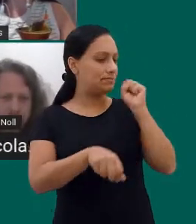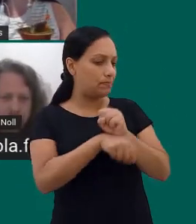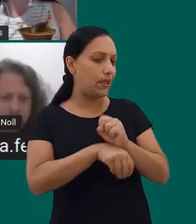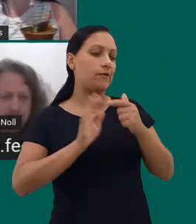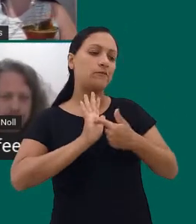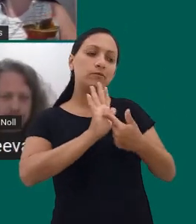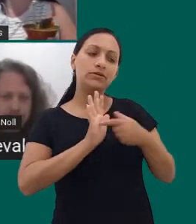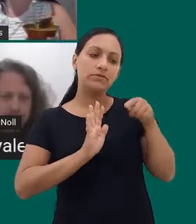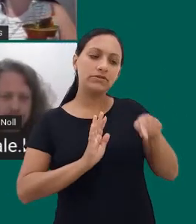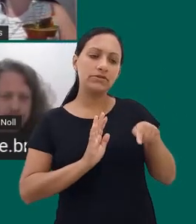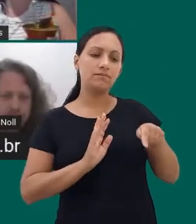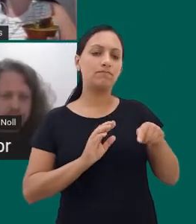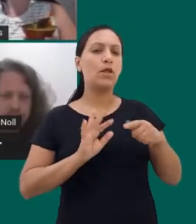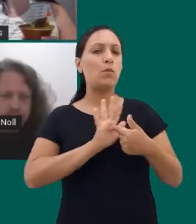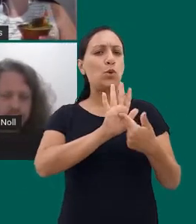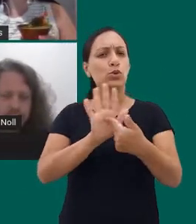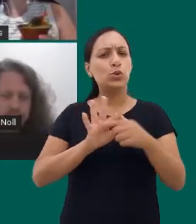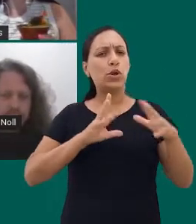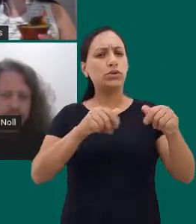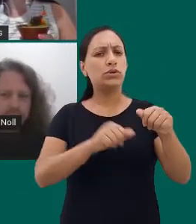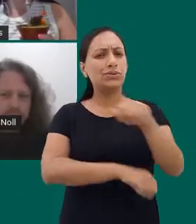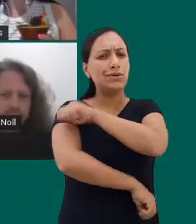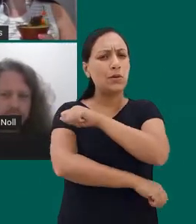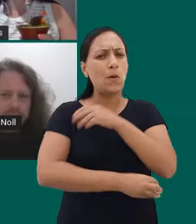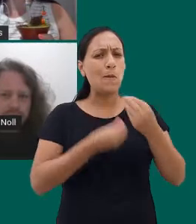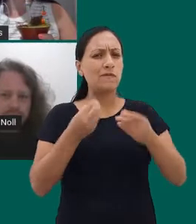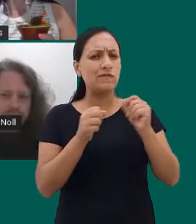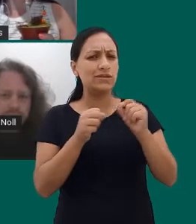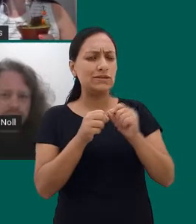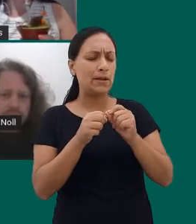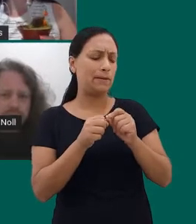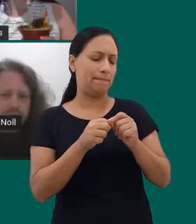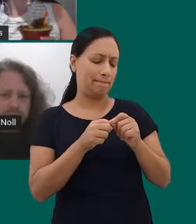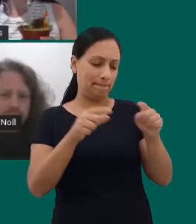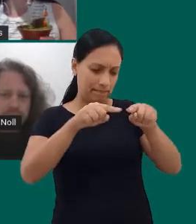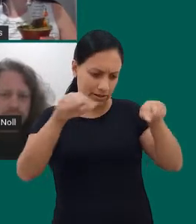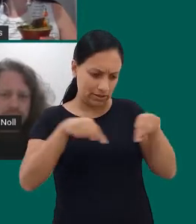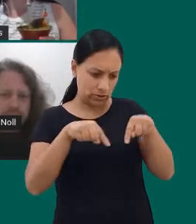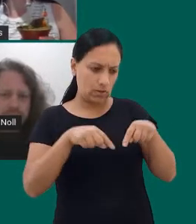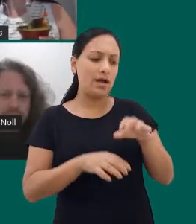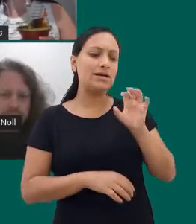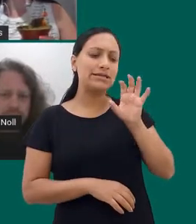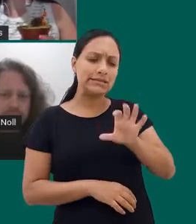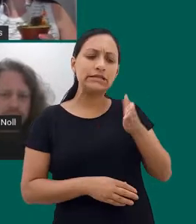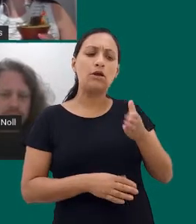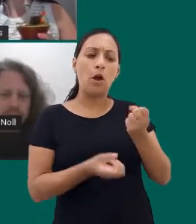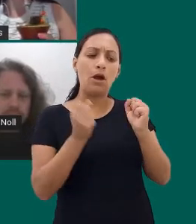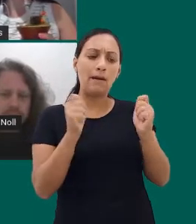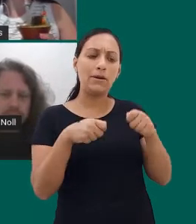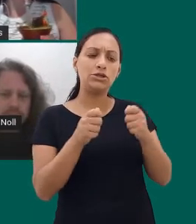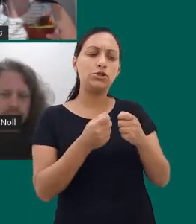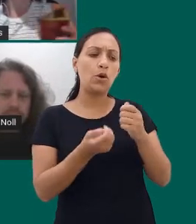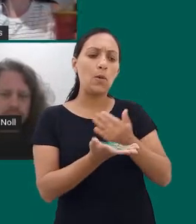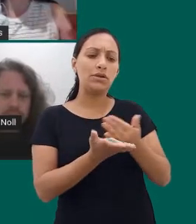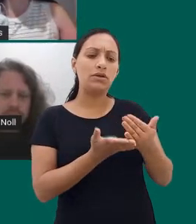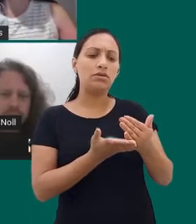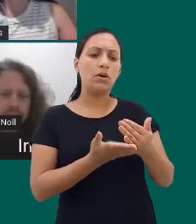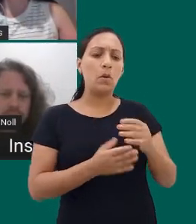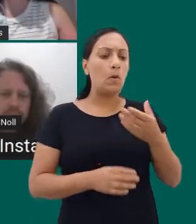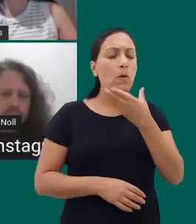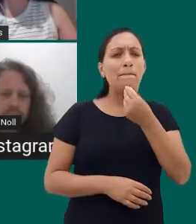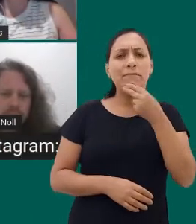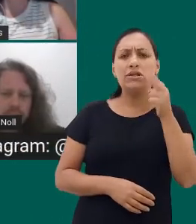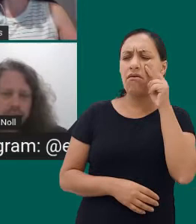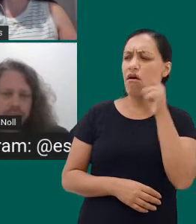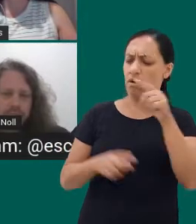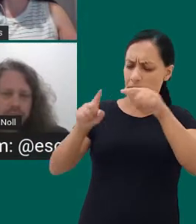mostrou a todos como fazer um prato fundo. "Assim," disse a professora, "podem começar." O menino olhou para o prato da professora,